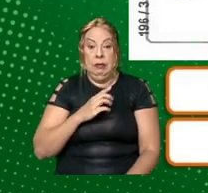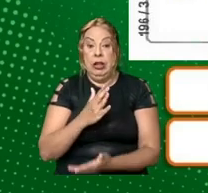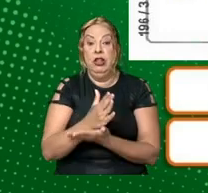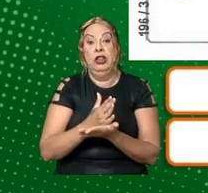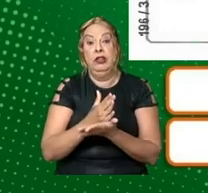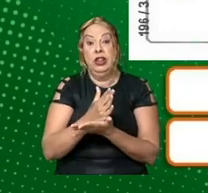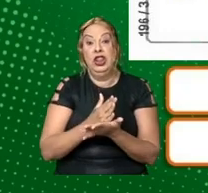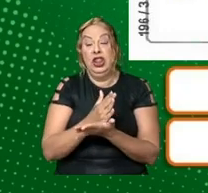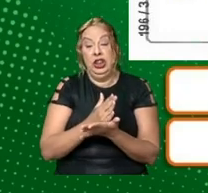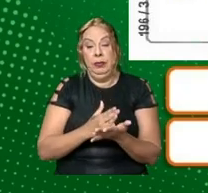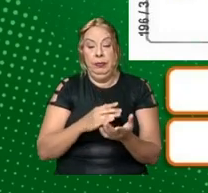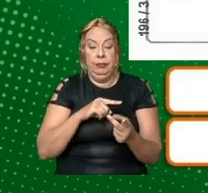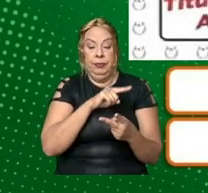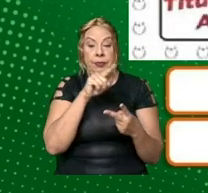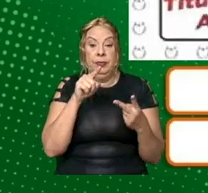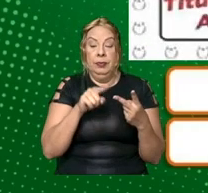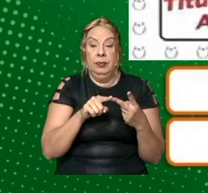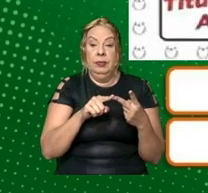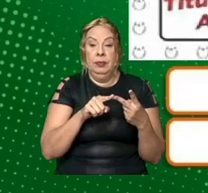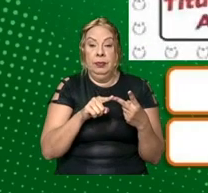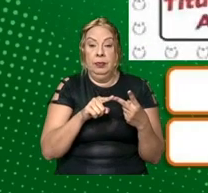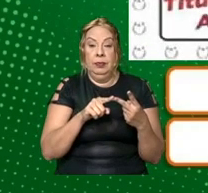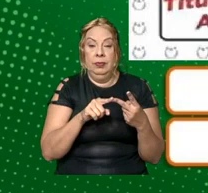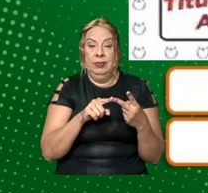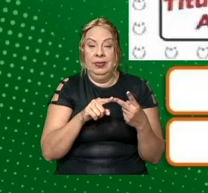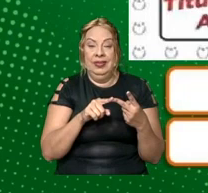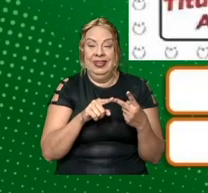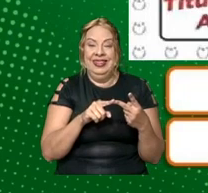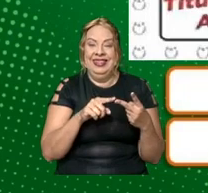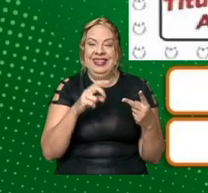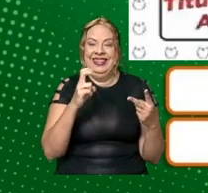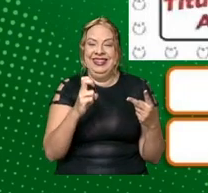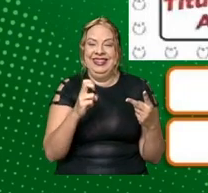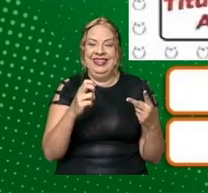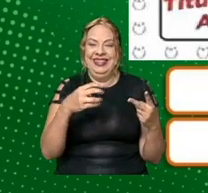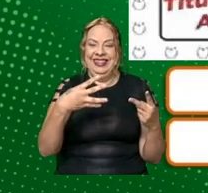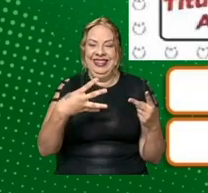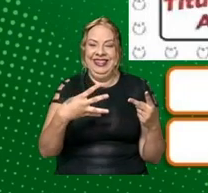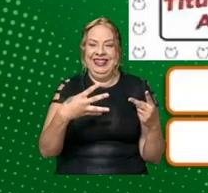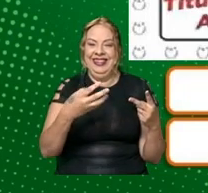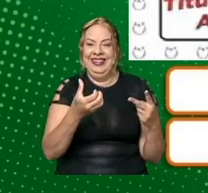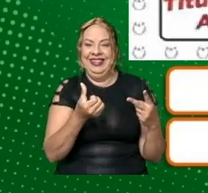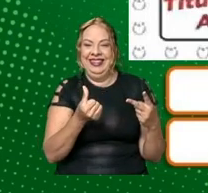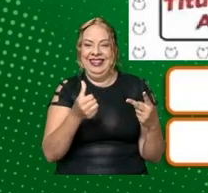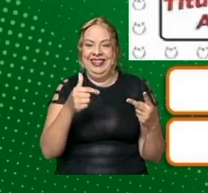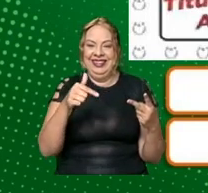quem? Maravilhosa, viu? Arrasou aí. Pelo digital, o título